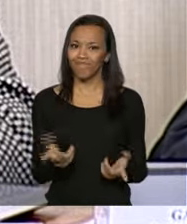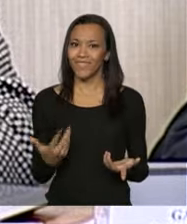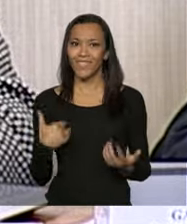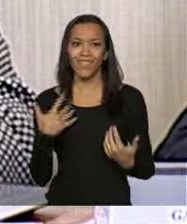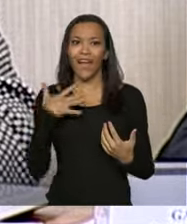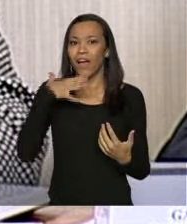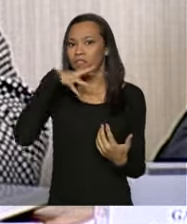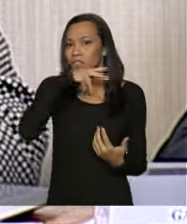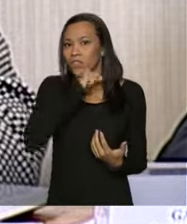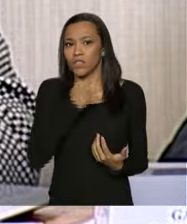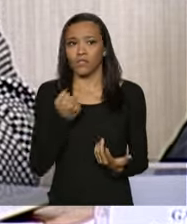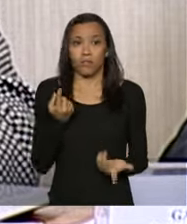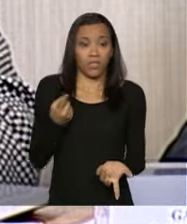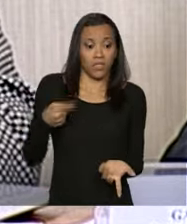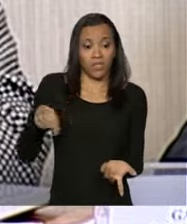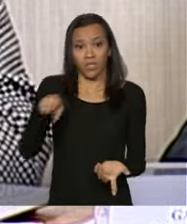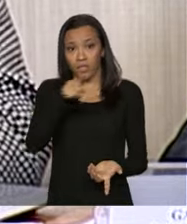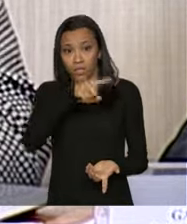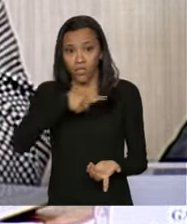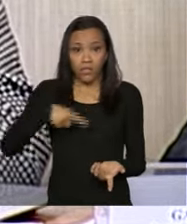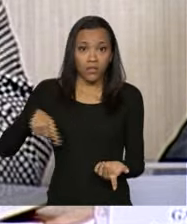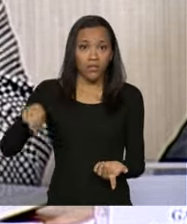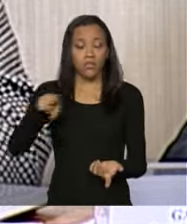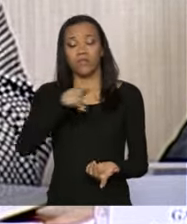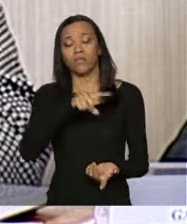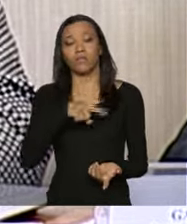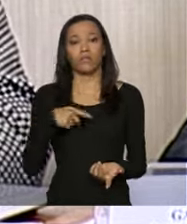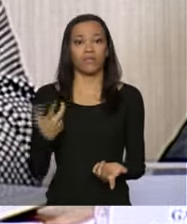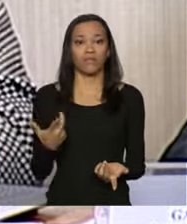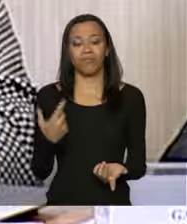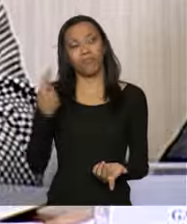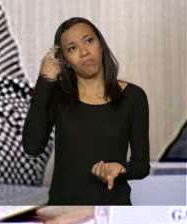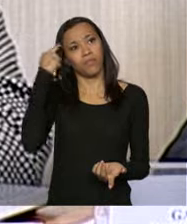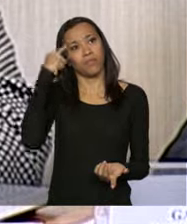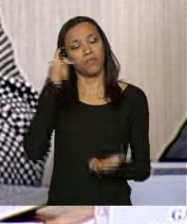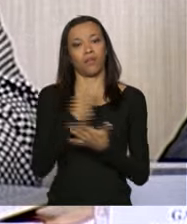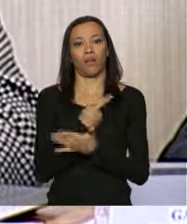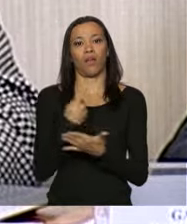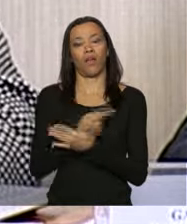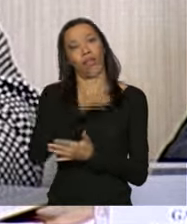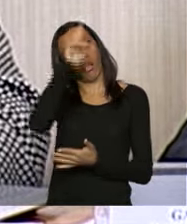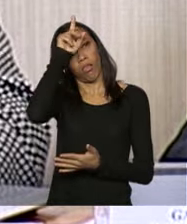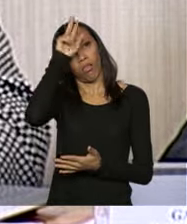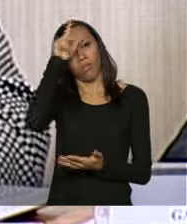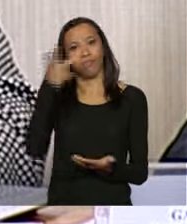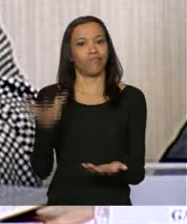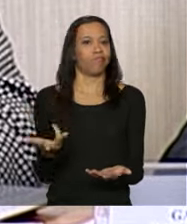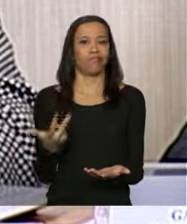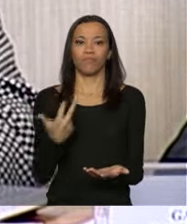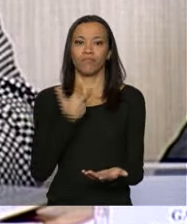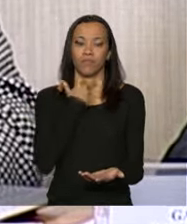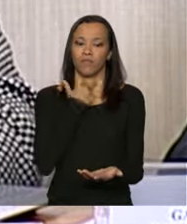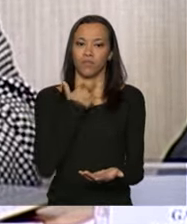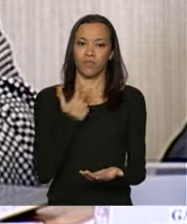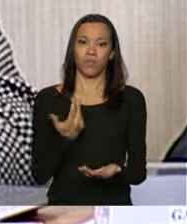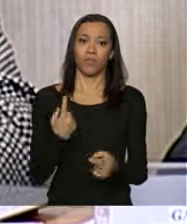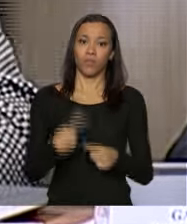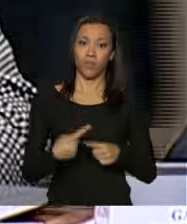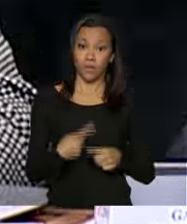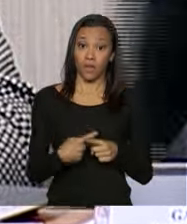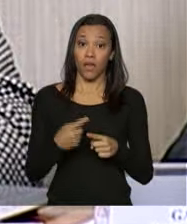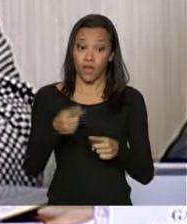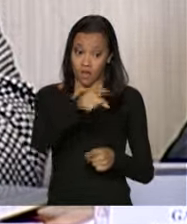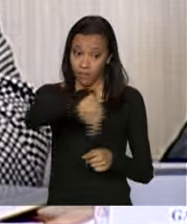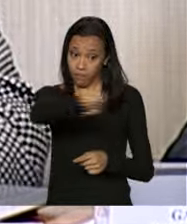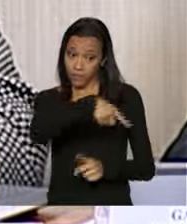essa situação da forma mais equivocada e errônea possível. Porque enquanto